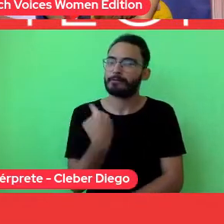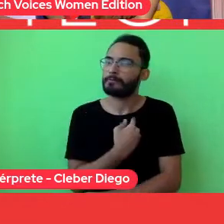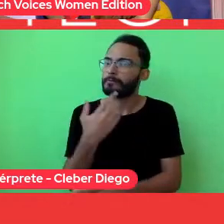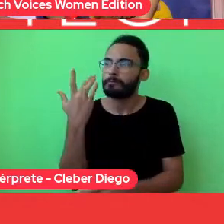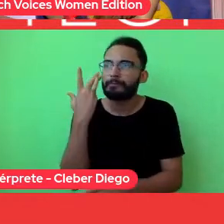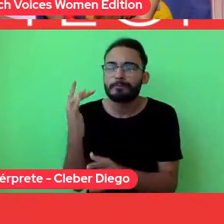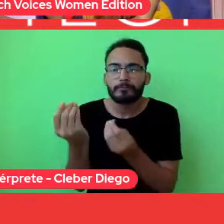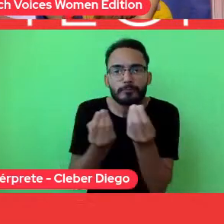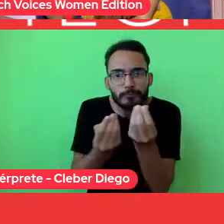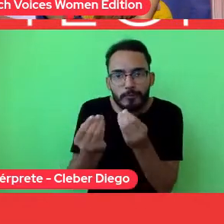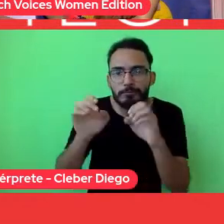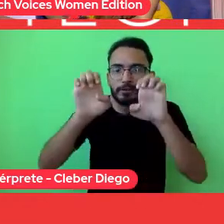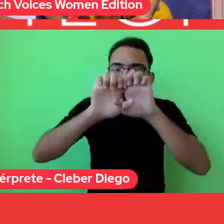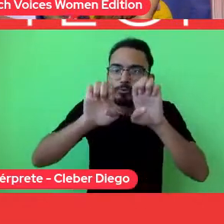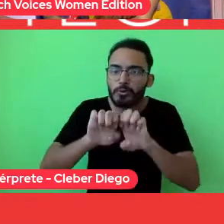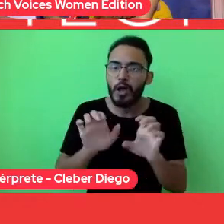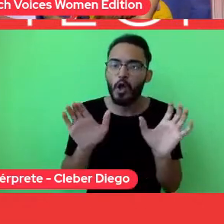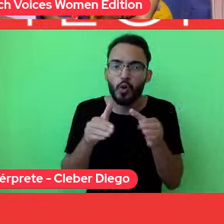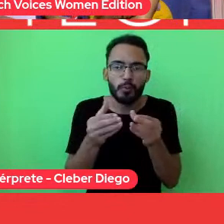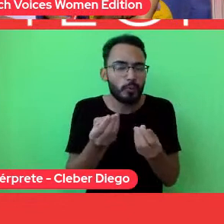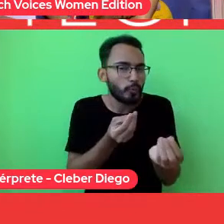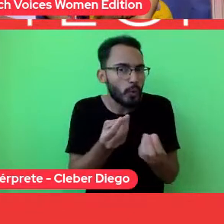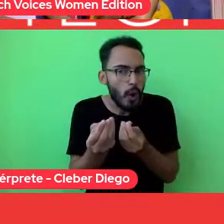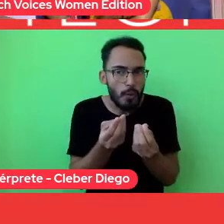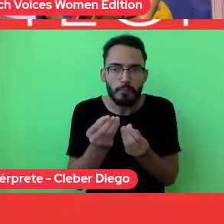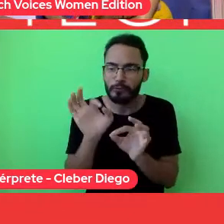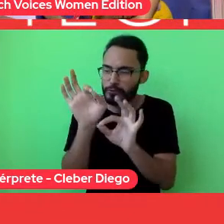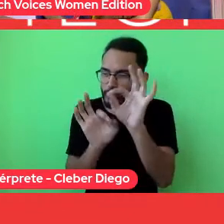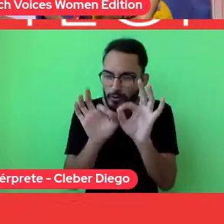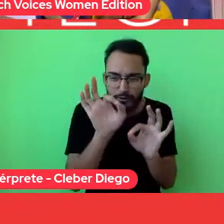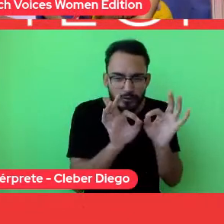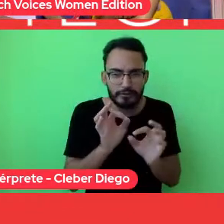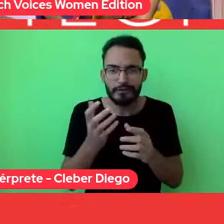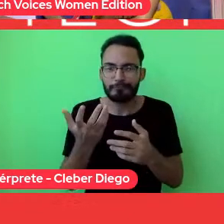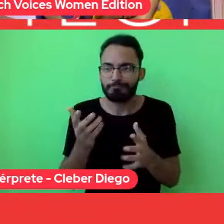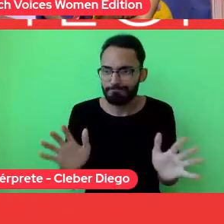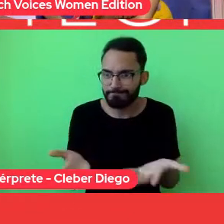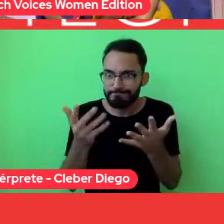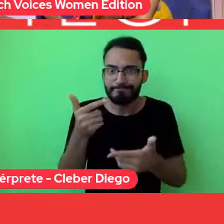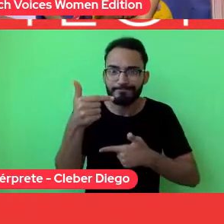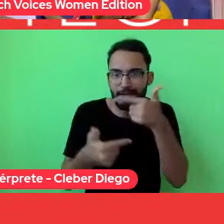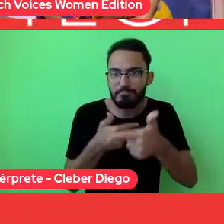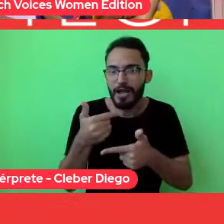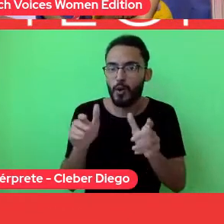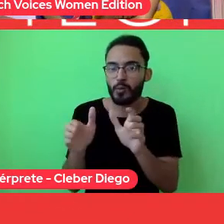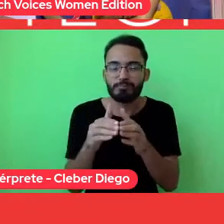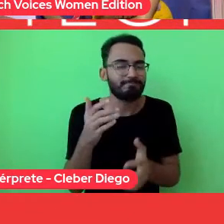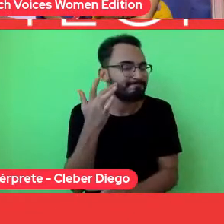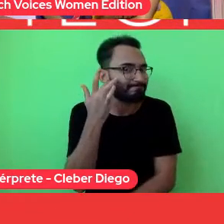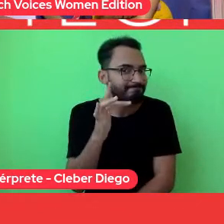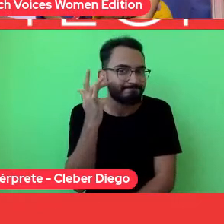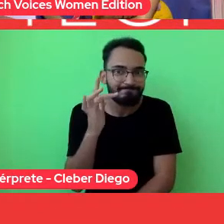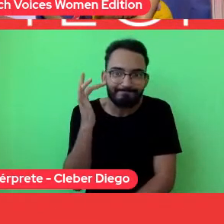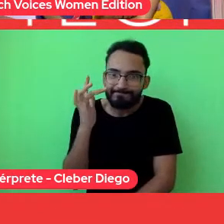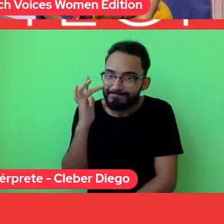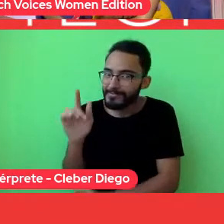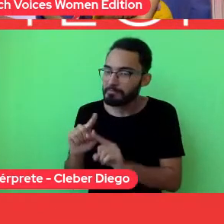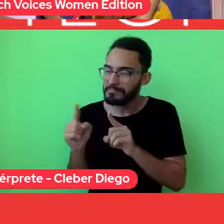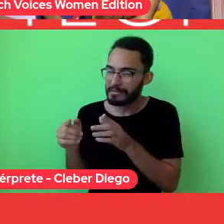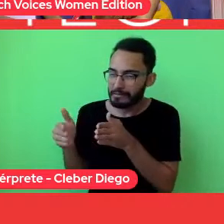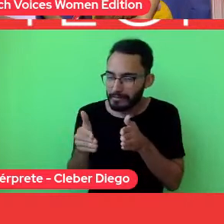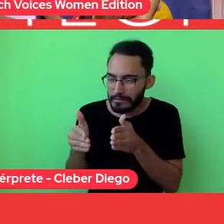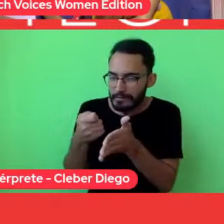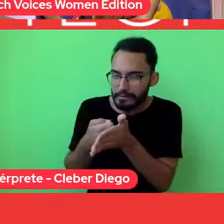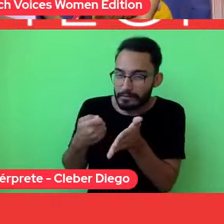um grupo, mal sabia como organizar e como executar um grupo, mas a gente trilhou essa jornada, isso foi